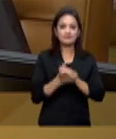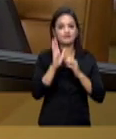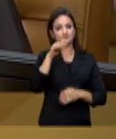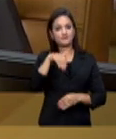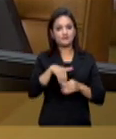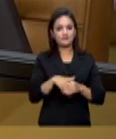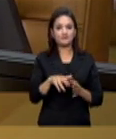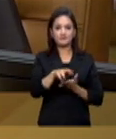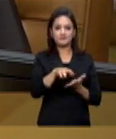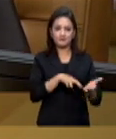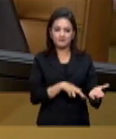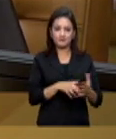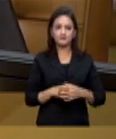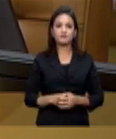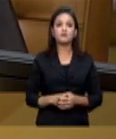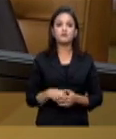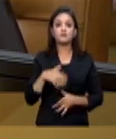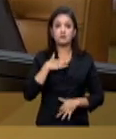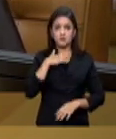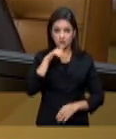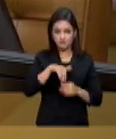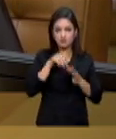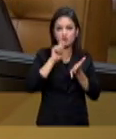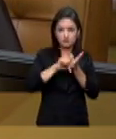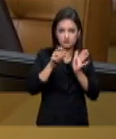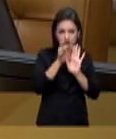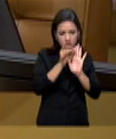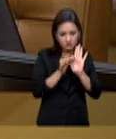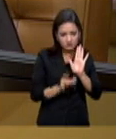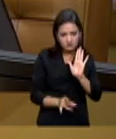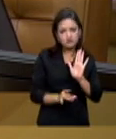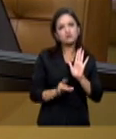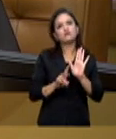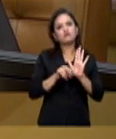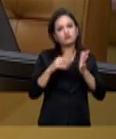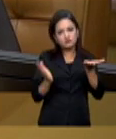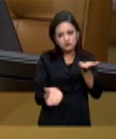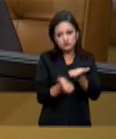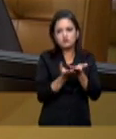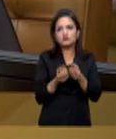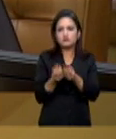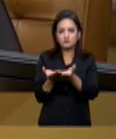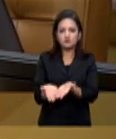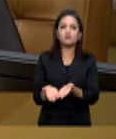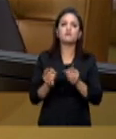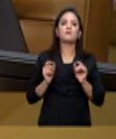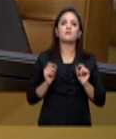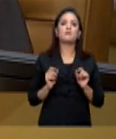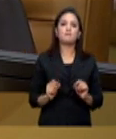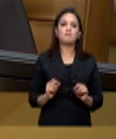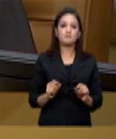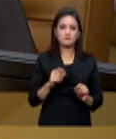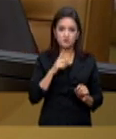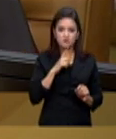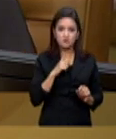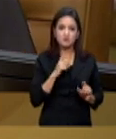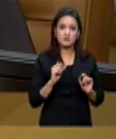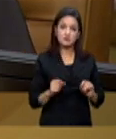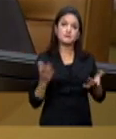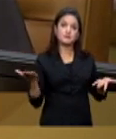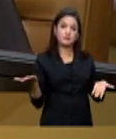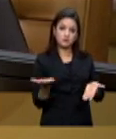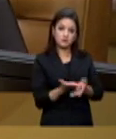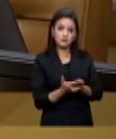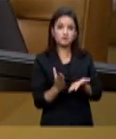do eminente relator. Eu trago o voto escrito, senhor presidente, que juntarei aos autos, no sentido do conhecimento parcial da